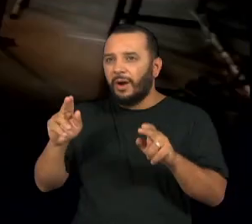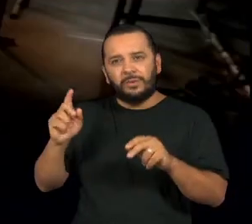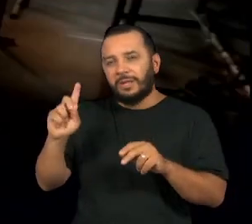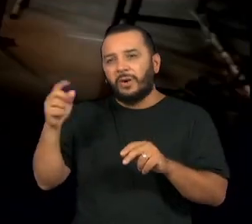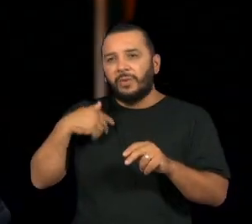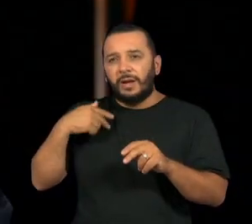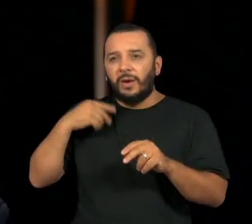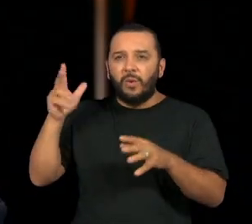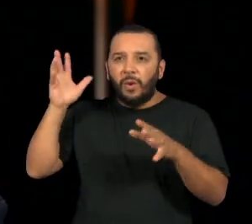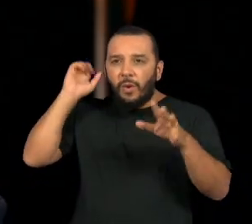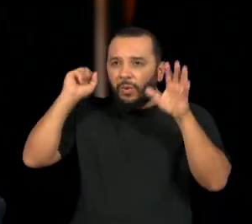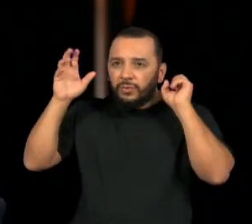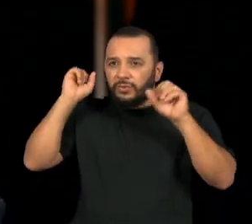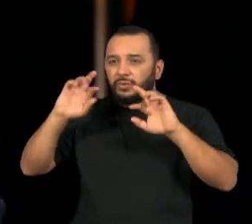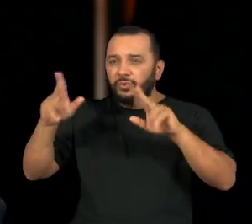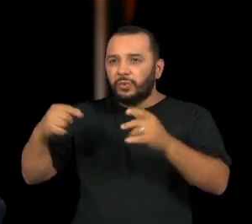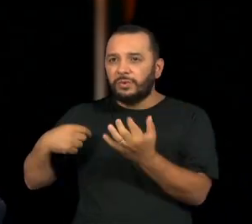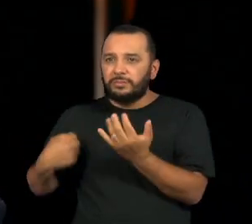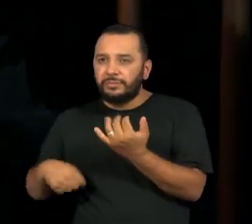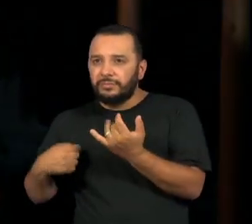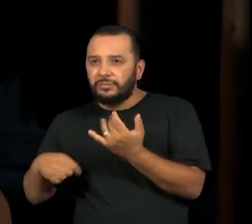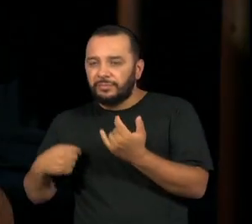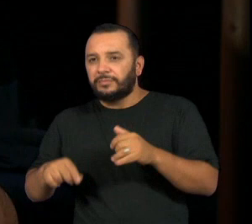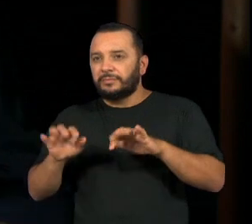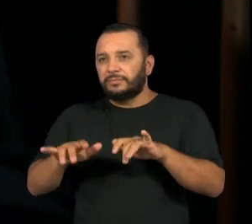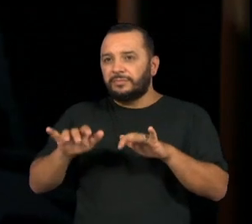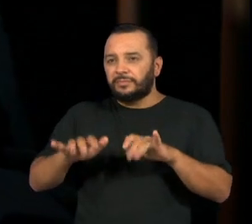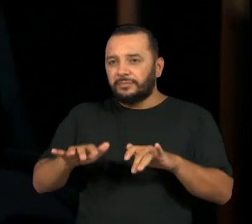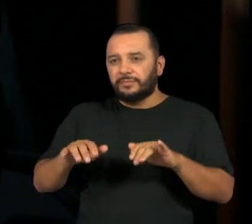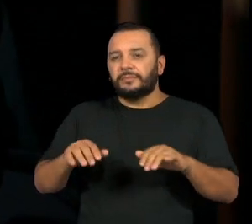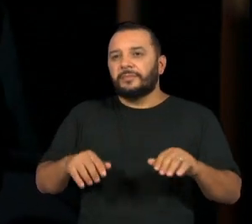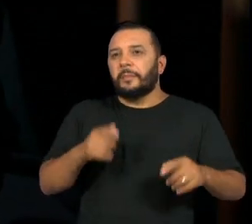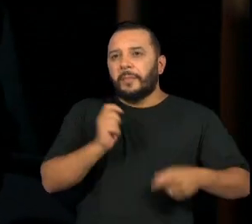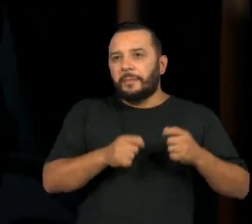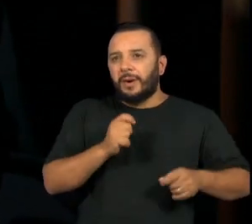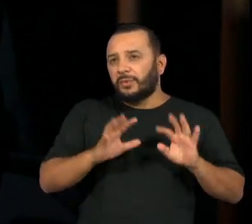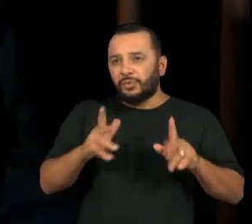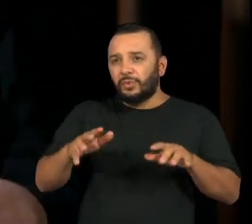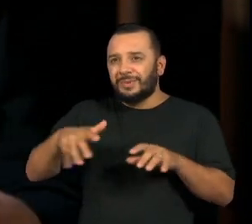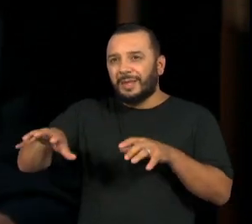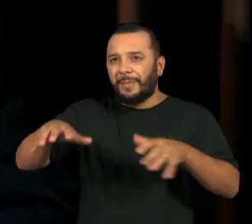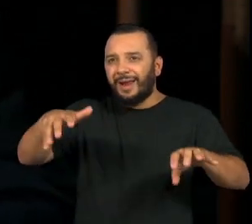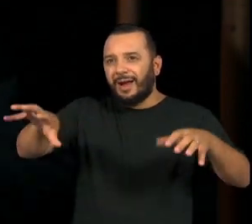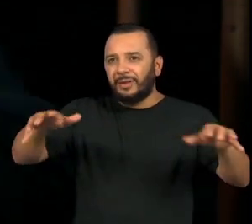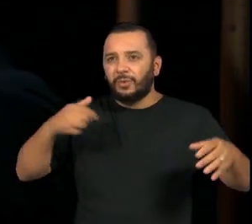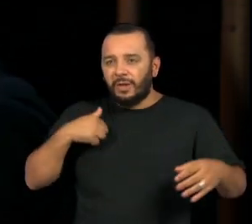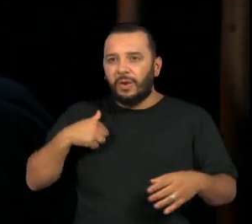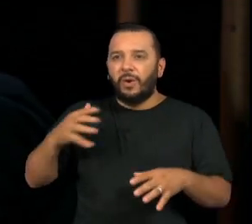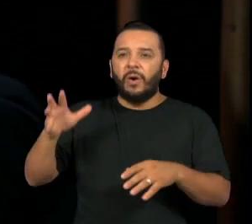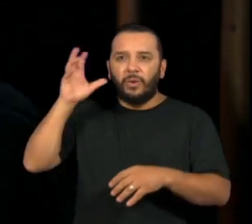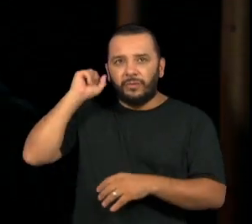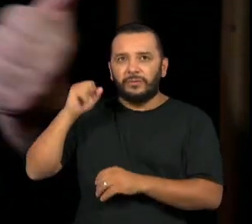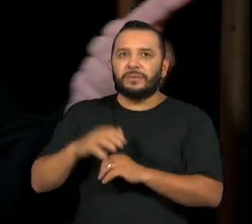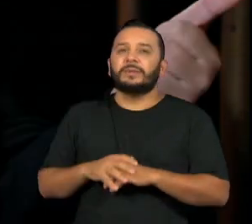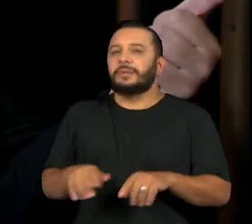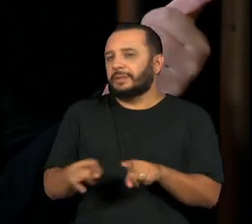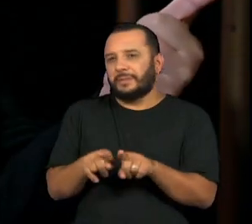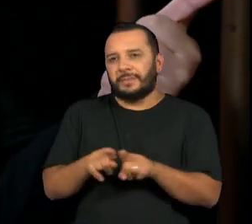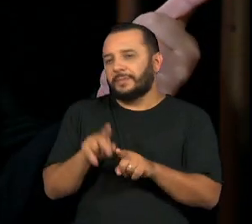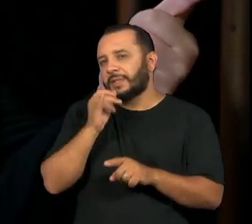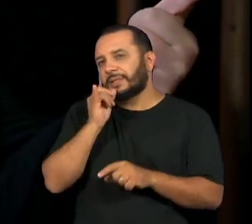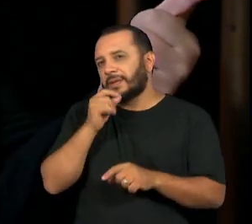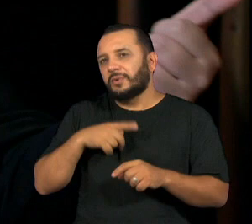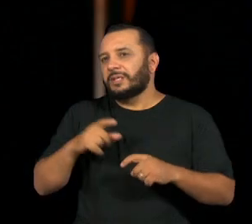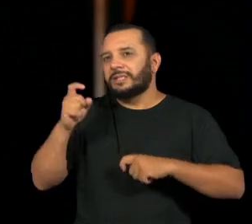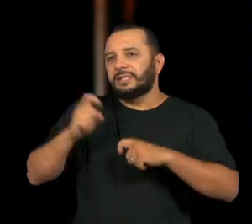separado e o quê que isso causa olha algumas coisas né coisas coisas ruins transar escutando música eu não